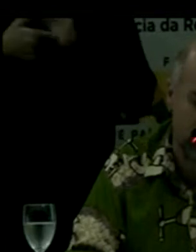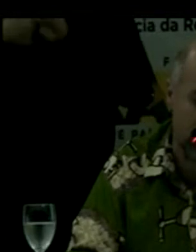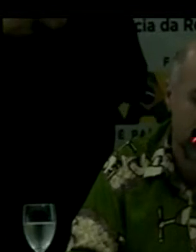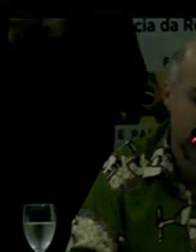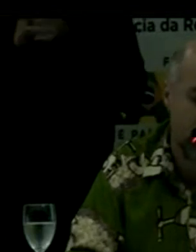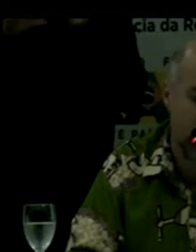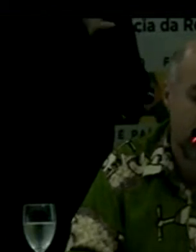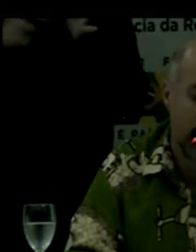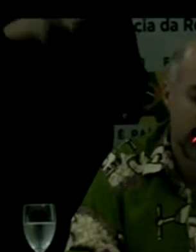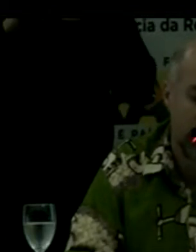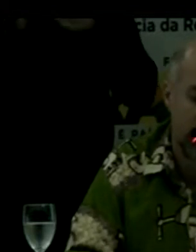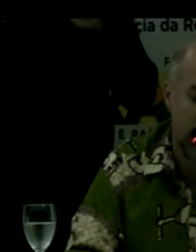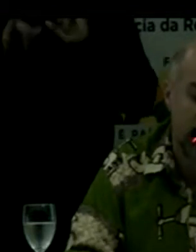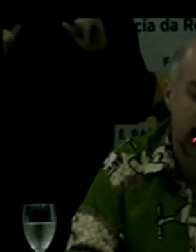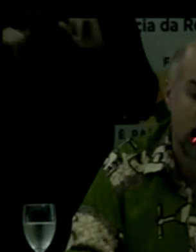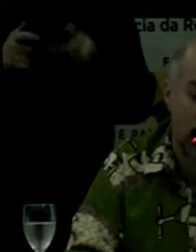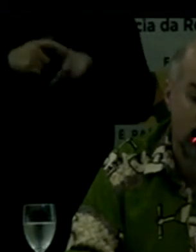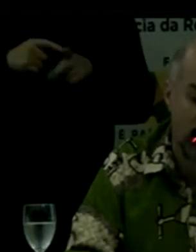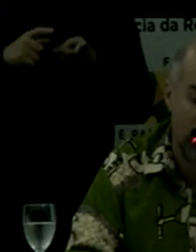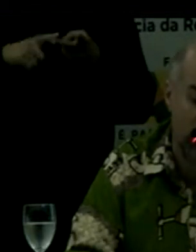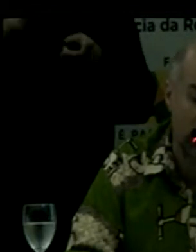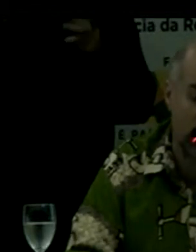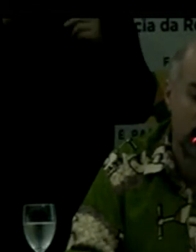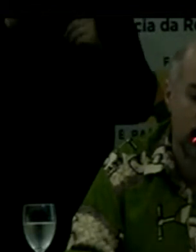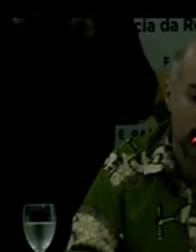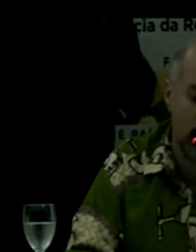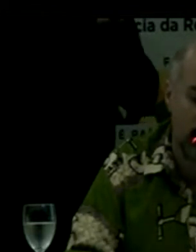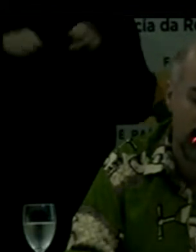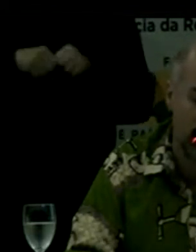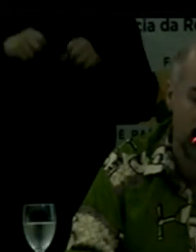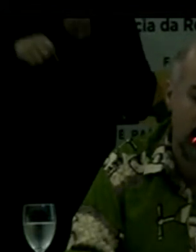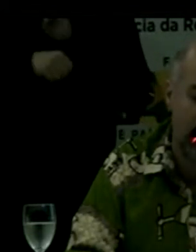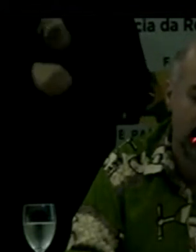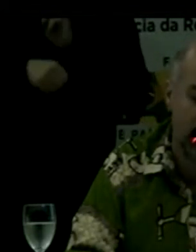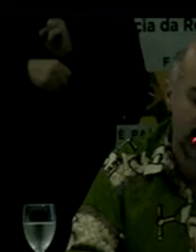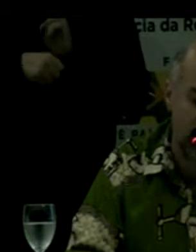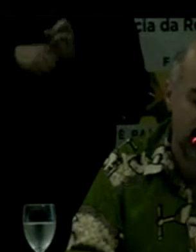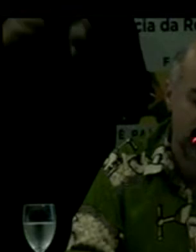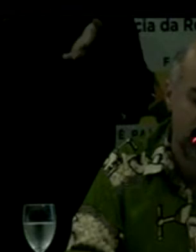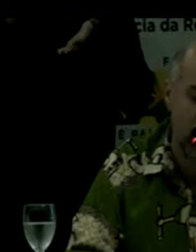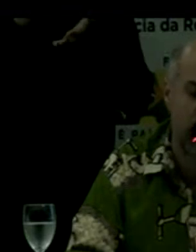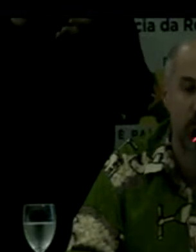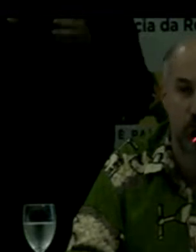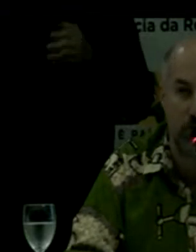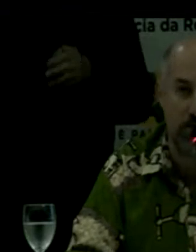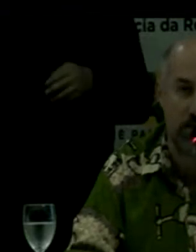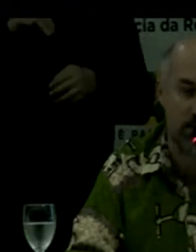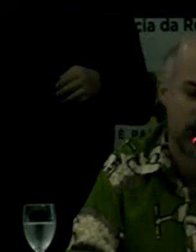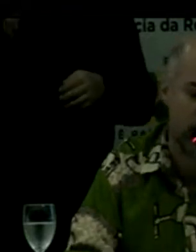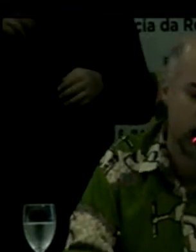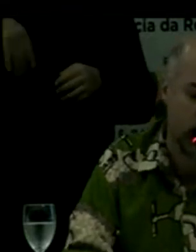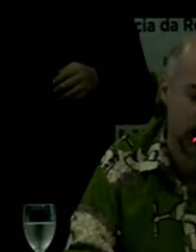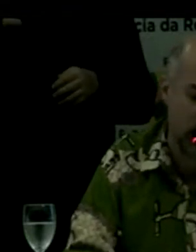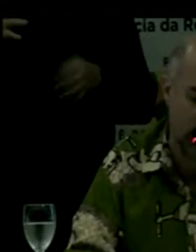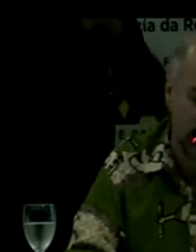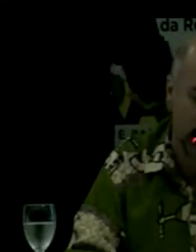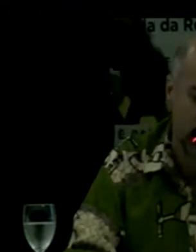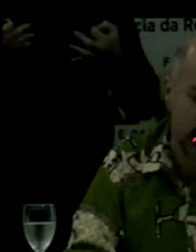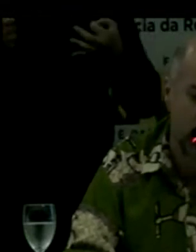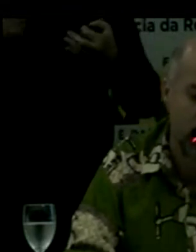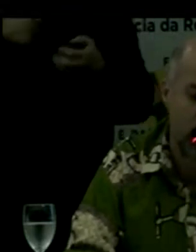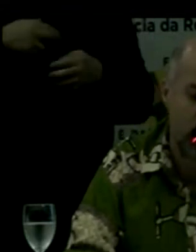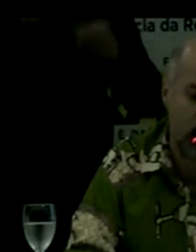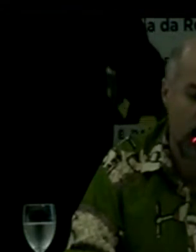informações. Sistema de acompanhamento e monitoramento mais eficiente, responsabilização do